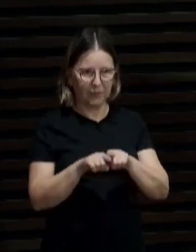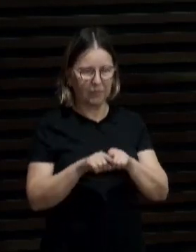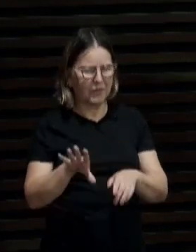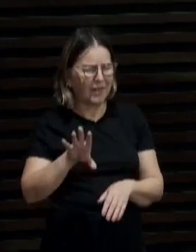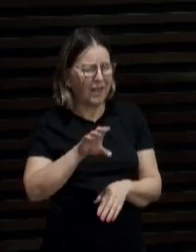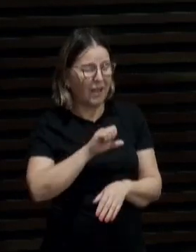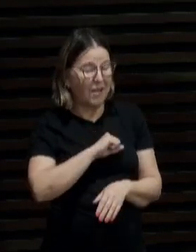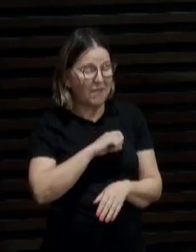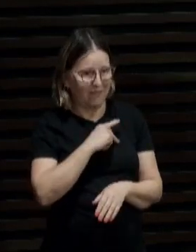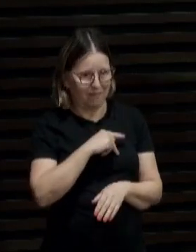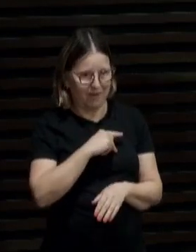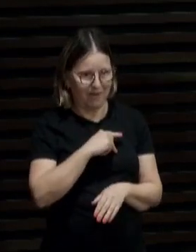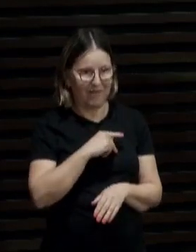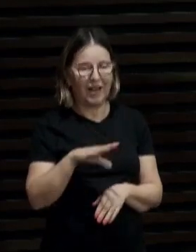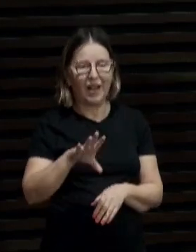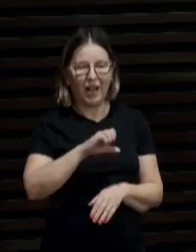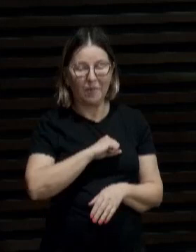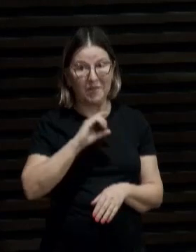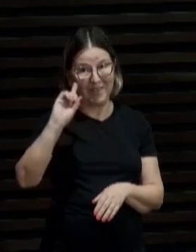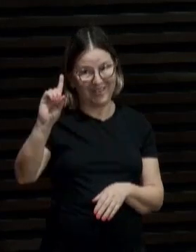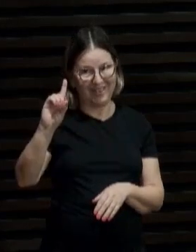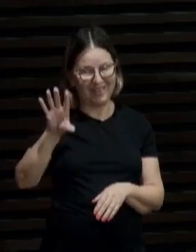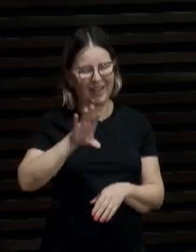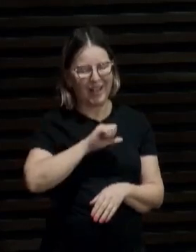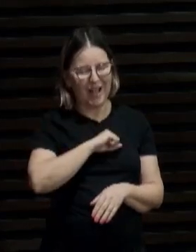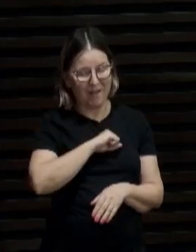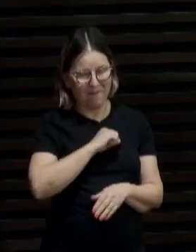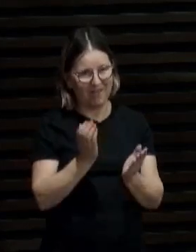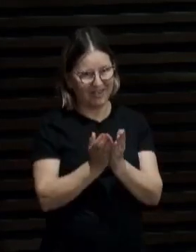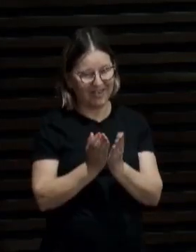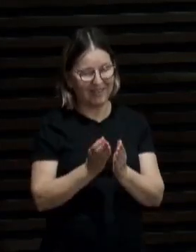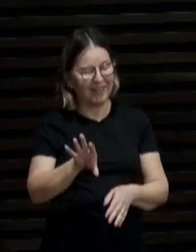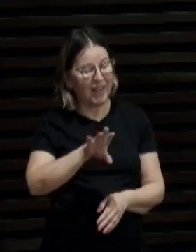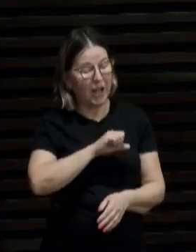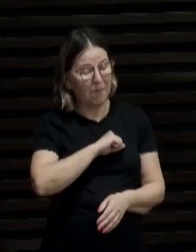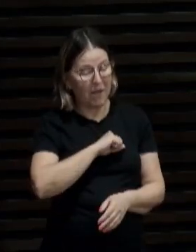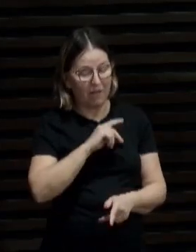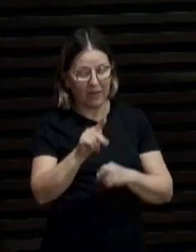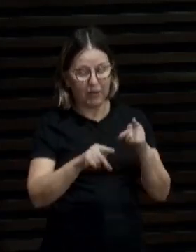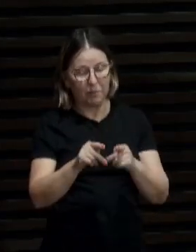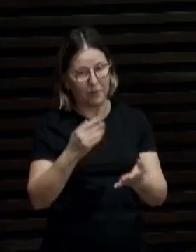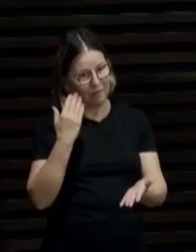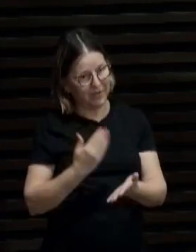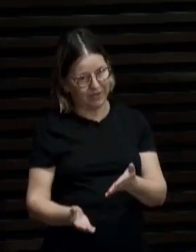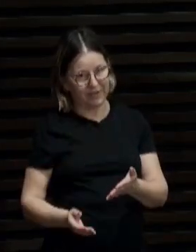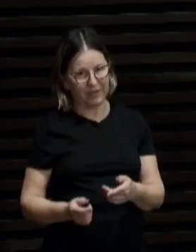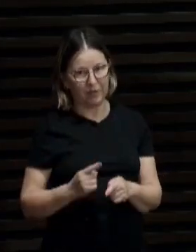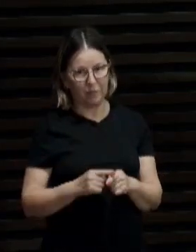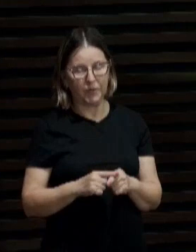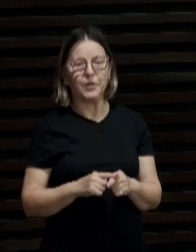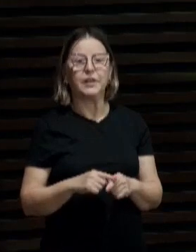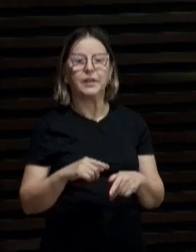com Deus, para com os santos e para com os perdidos, devido ao seu trabalho missionário. Ela era uma